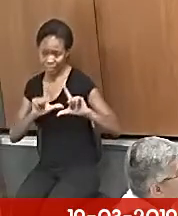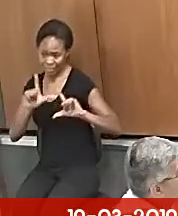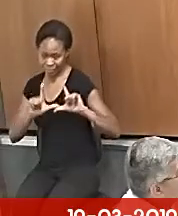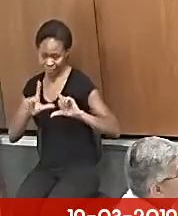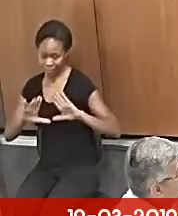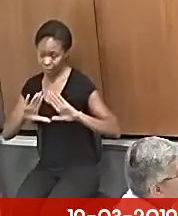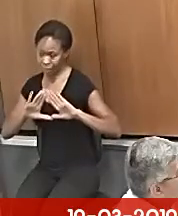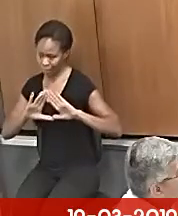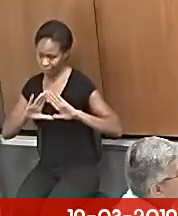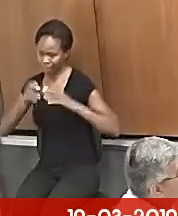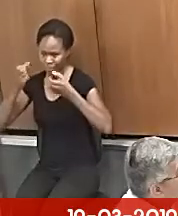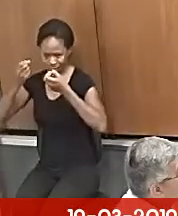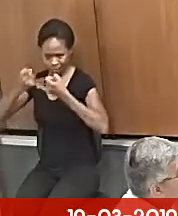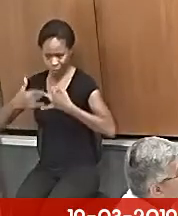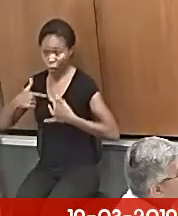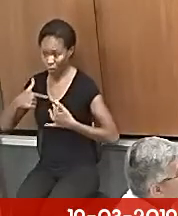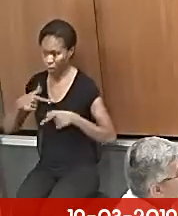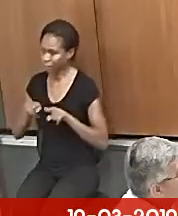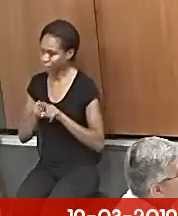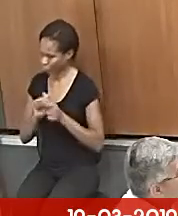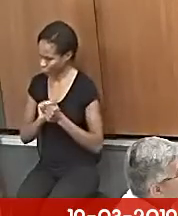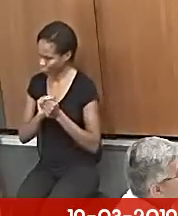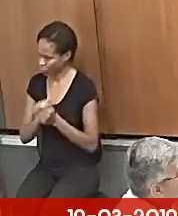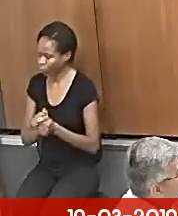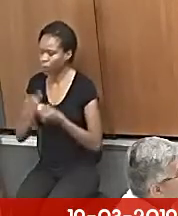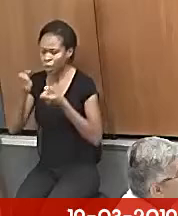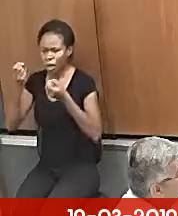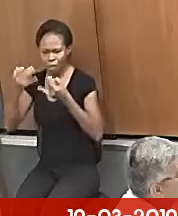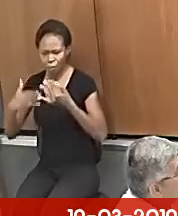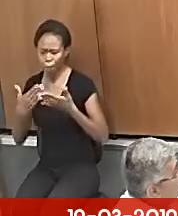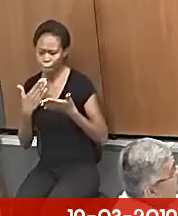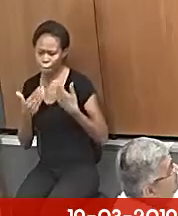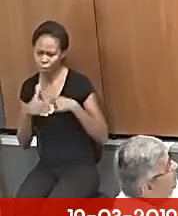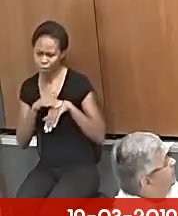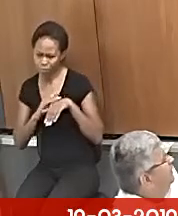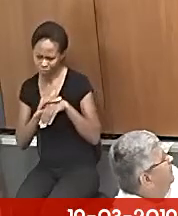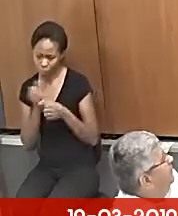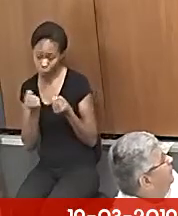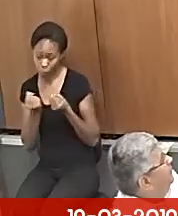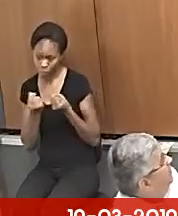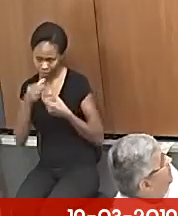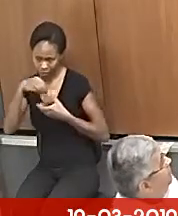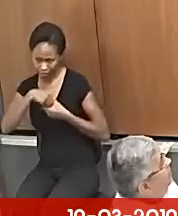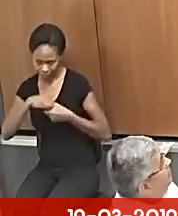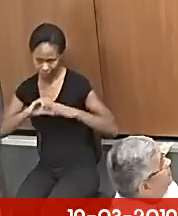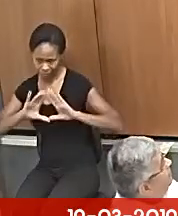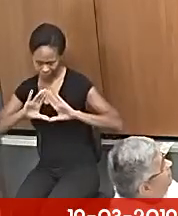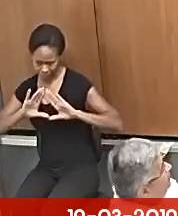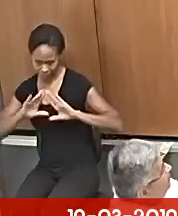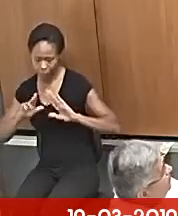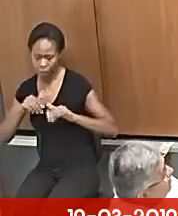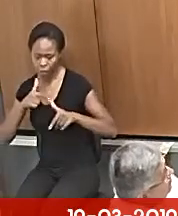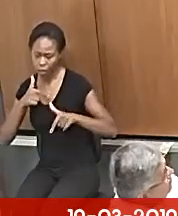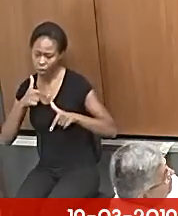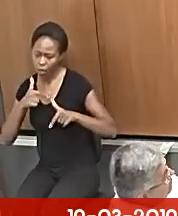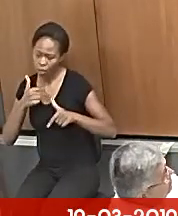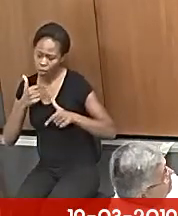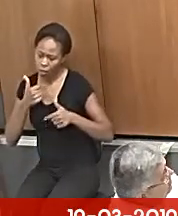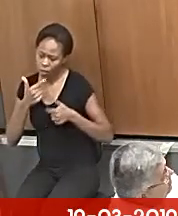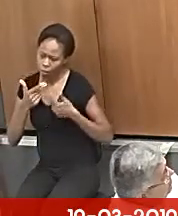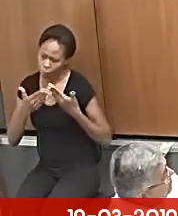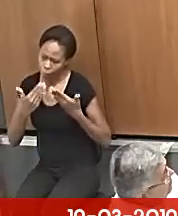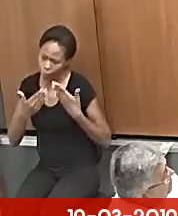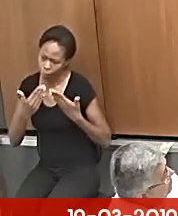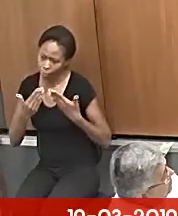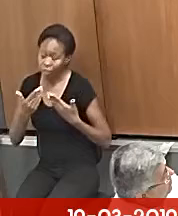também pude com eles ela está entre nós na vida no cargo da assembléia não vi junto com a equipe que a oportunidade que